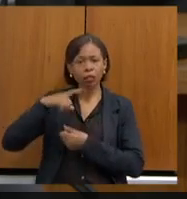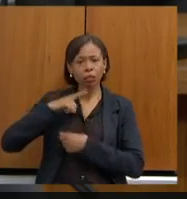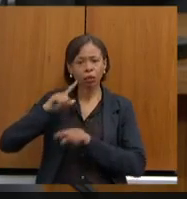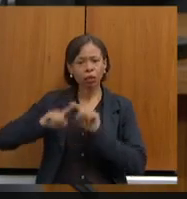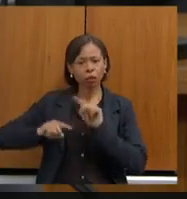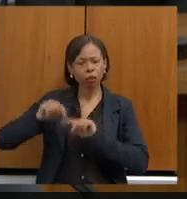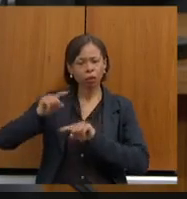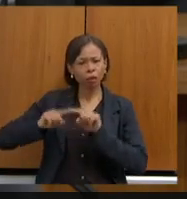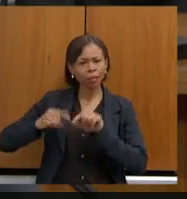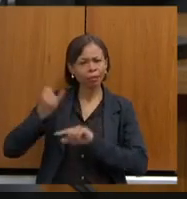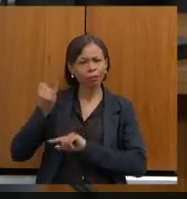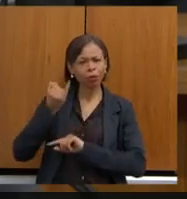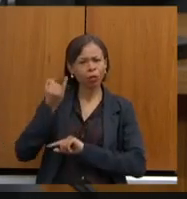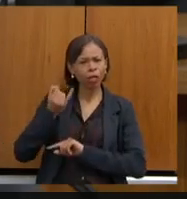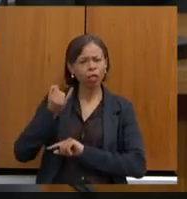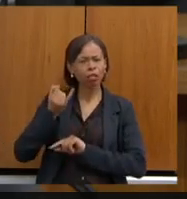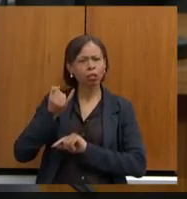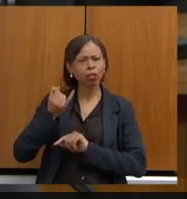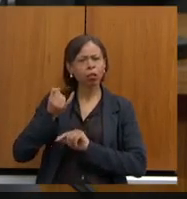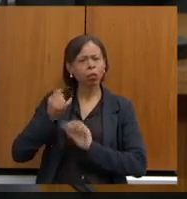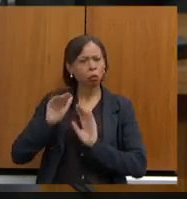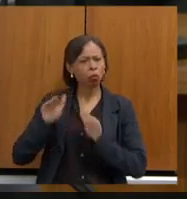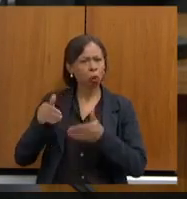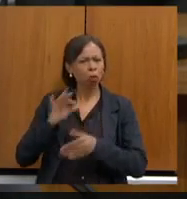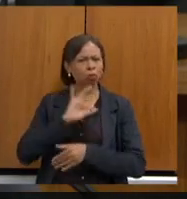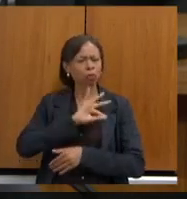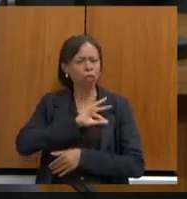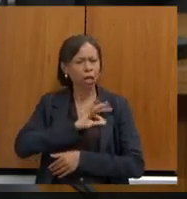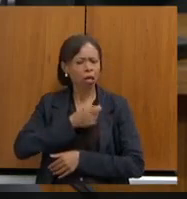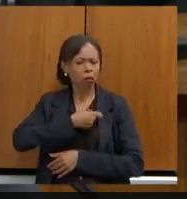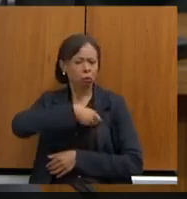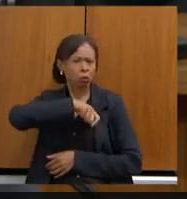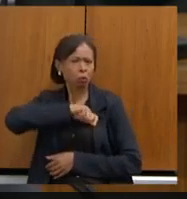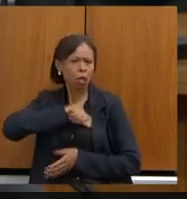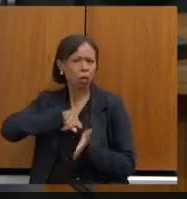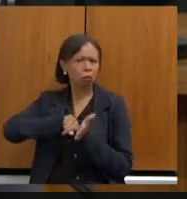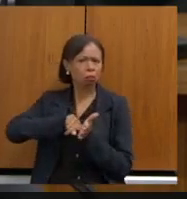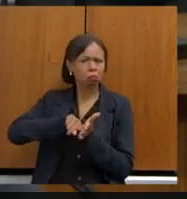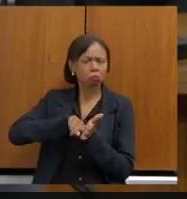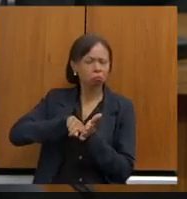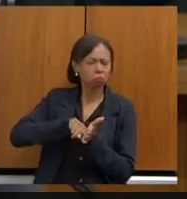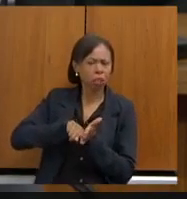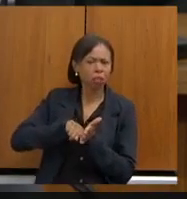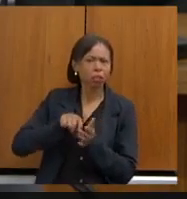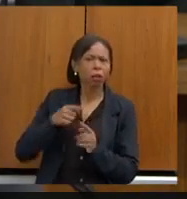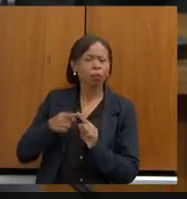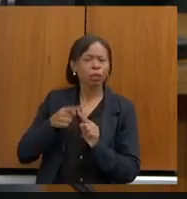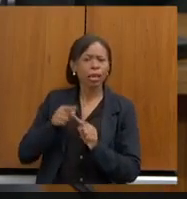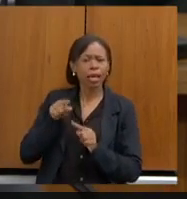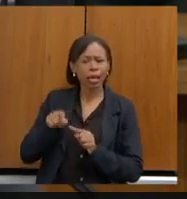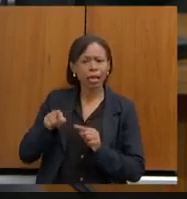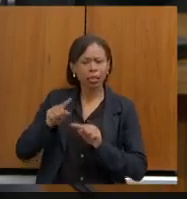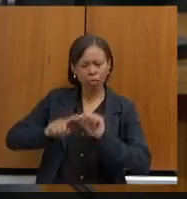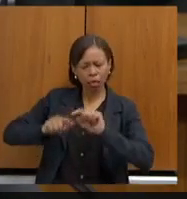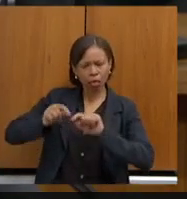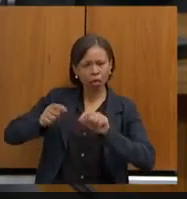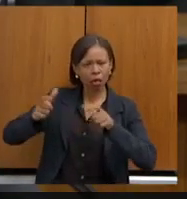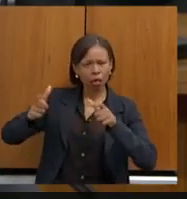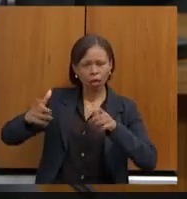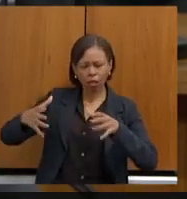policiais dos investigadores dos Delegados eles recorrem sempre porque me parece que esse equipamento